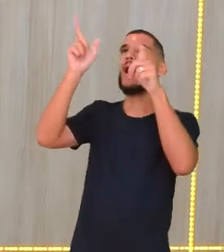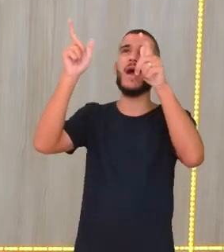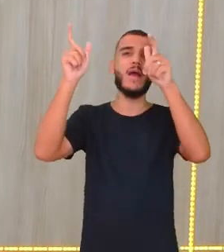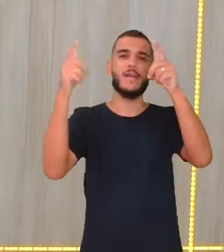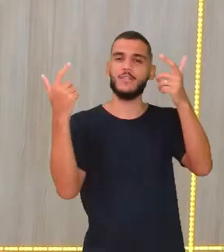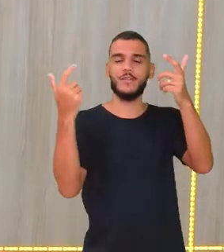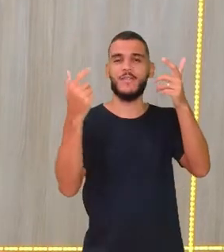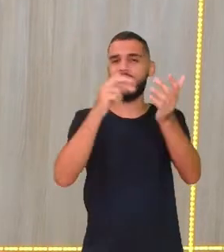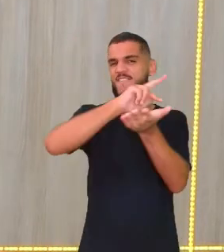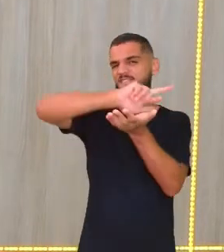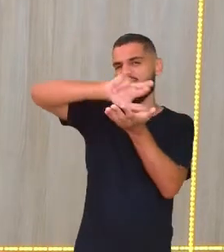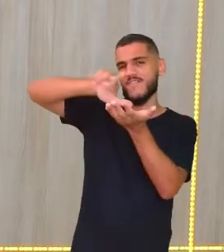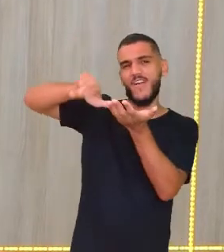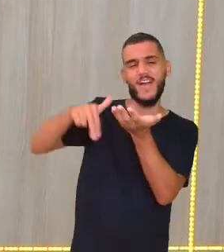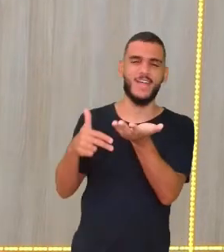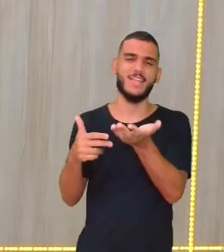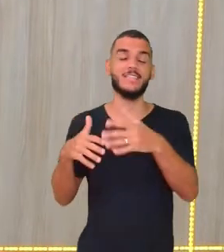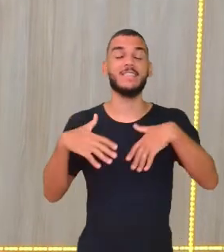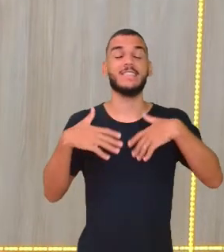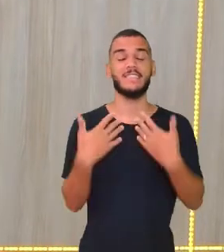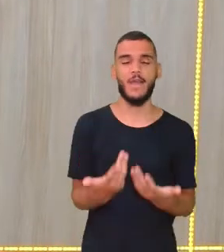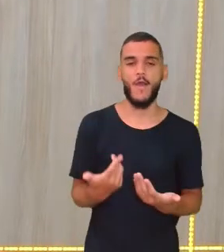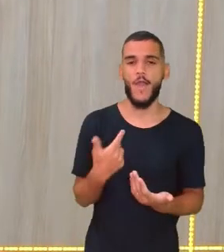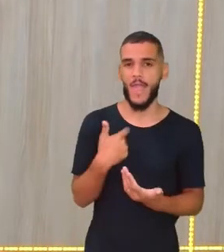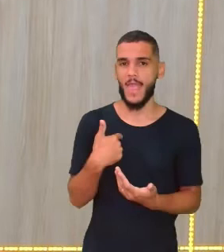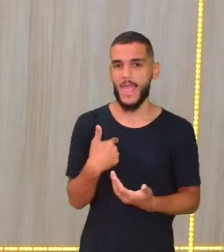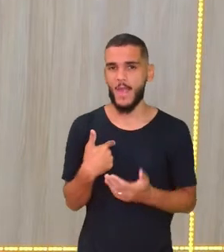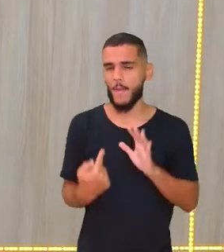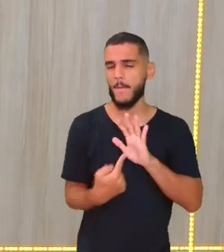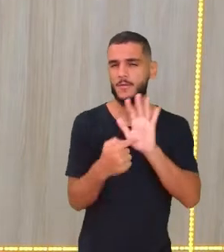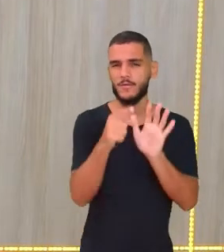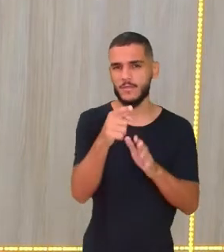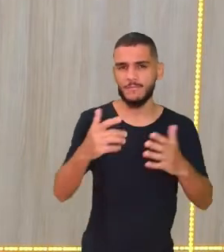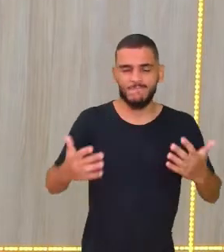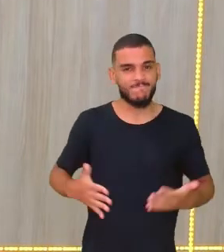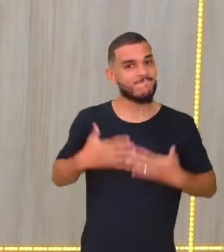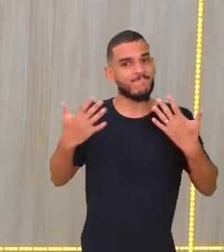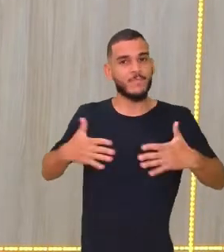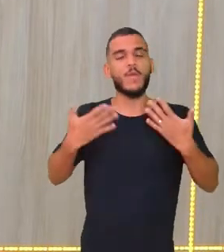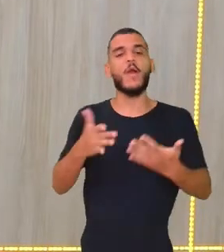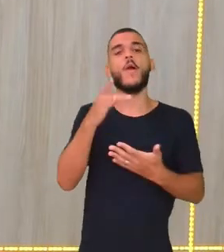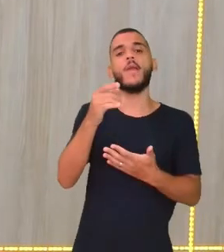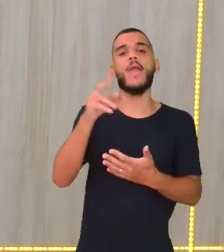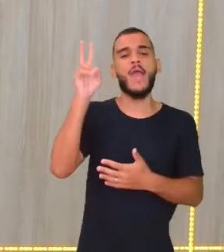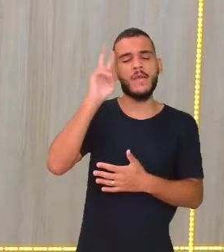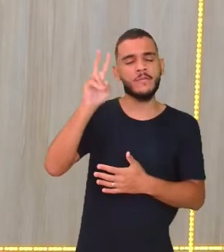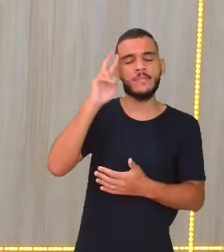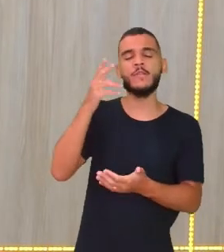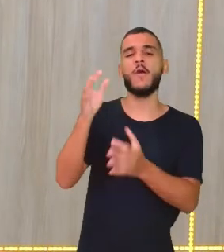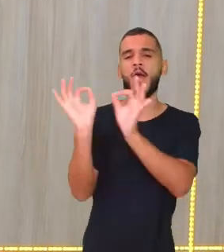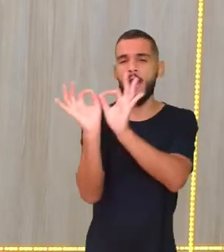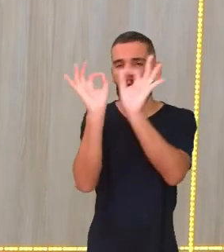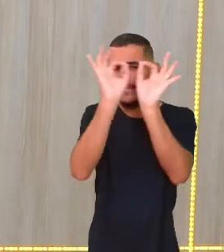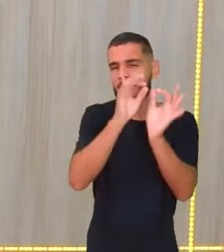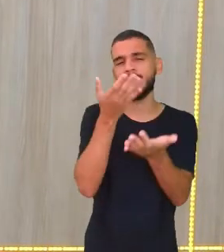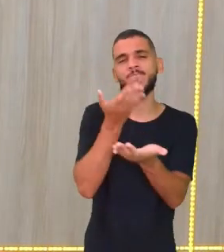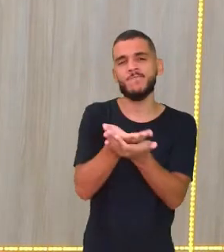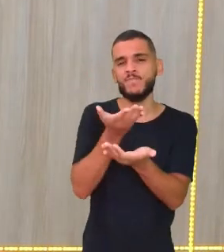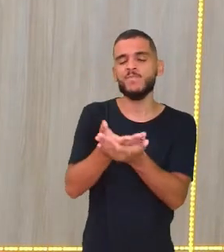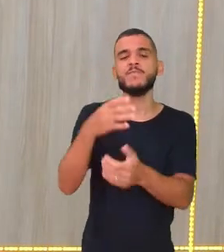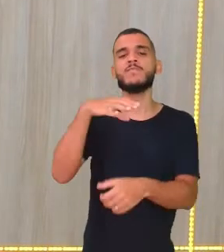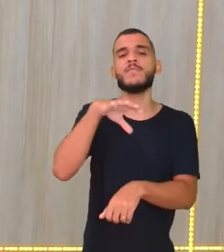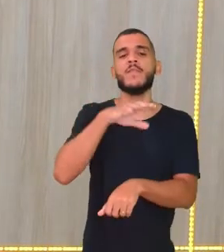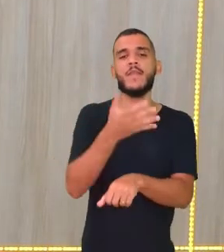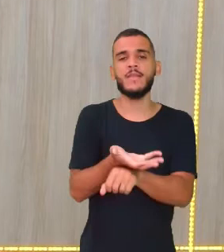aí essa instigação para vocês se empolgarem na aula de história, assistir a aula da disciplina